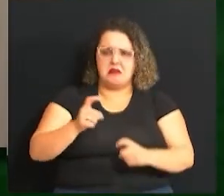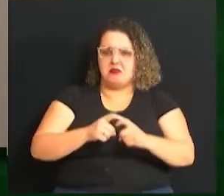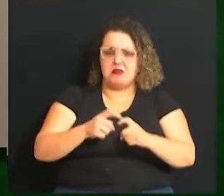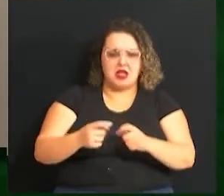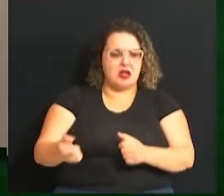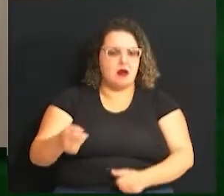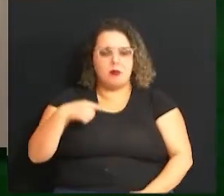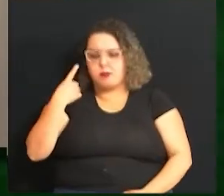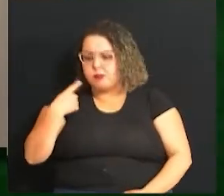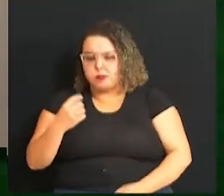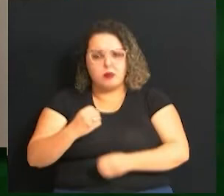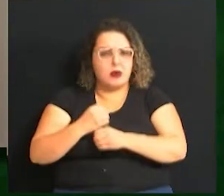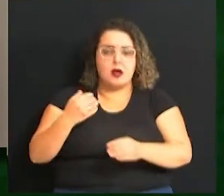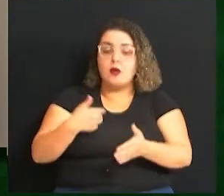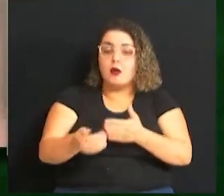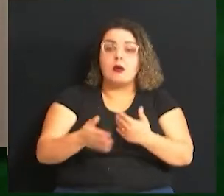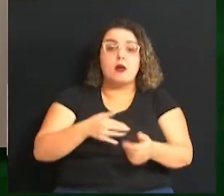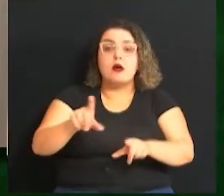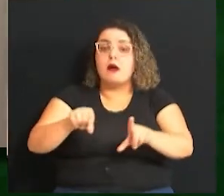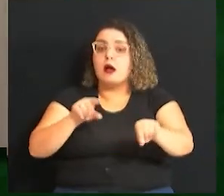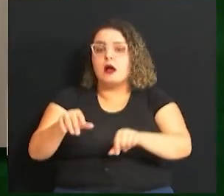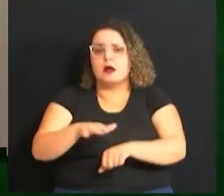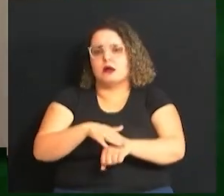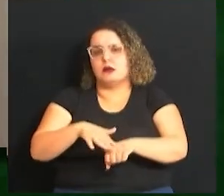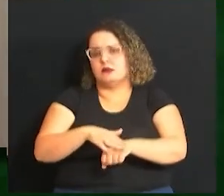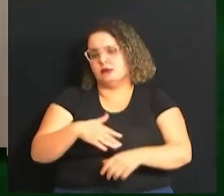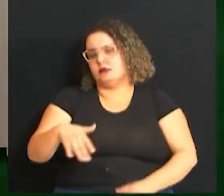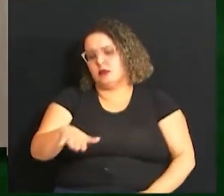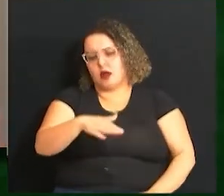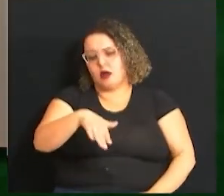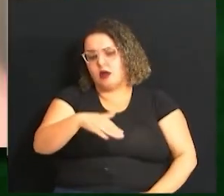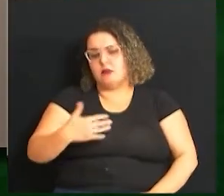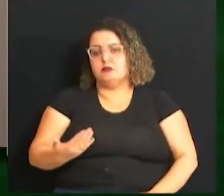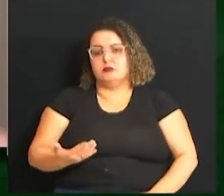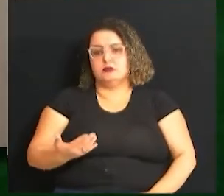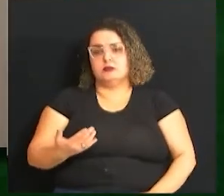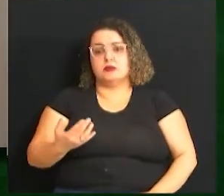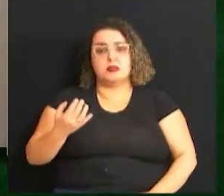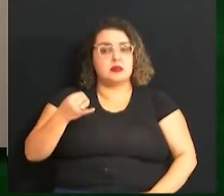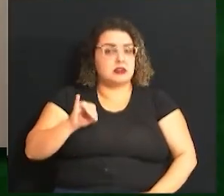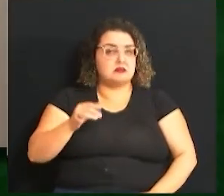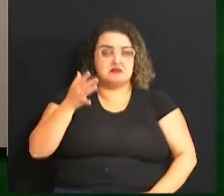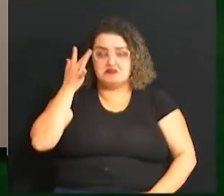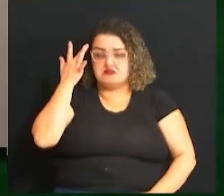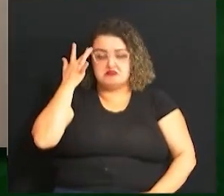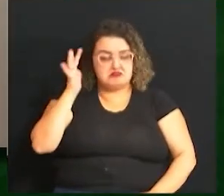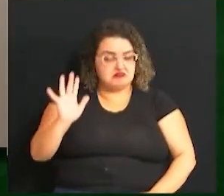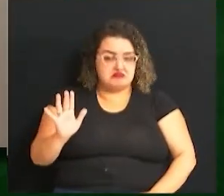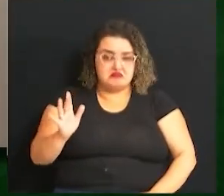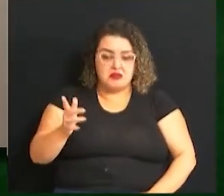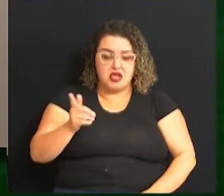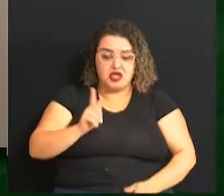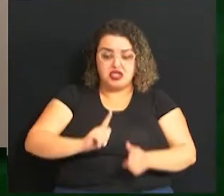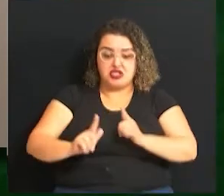ser médico, engenheiro, advogado. Qualquer carreira que ele escolher, se ele não souber gerenciar bem as próprias finanças,